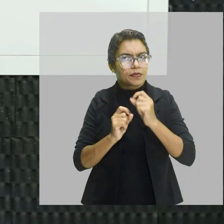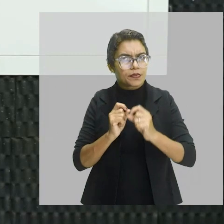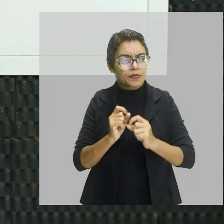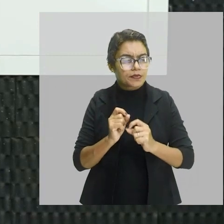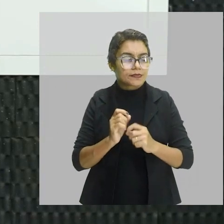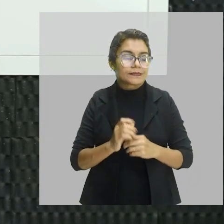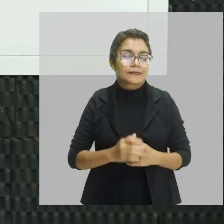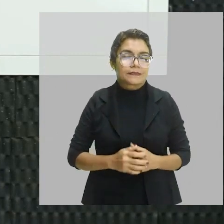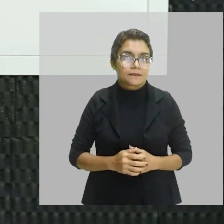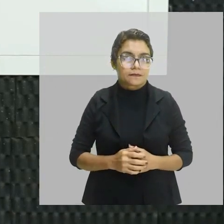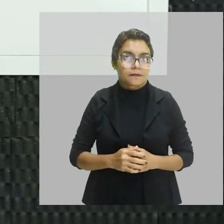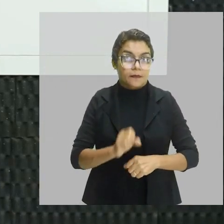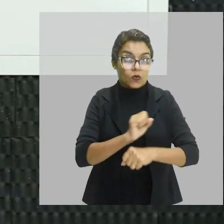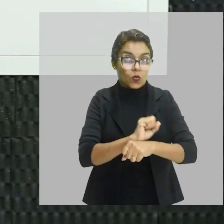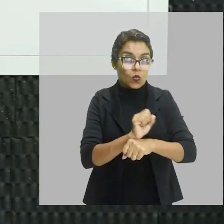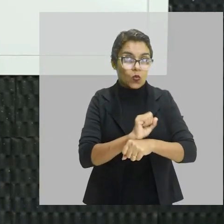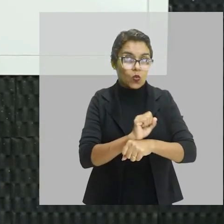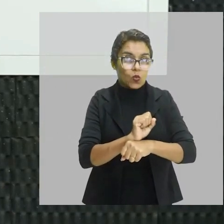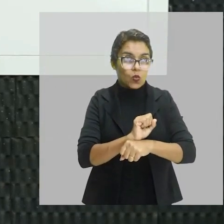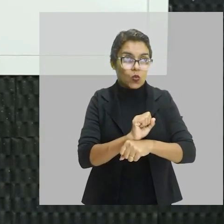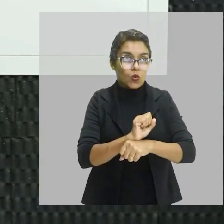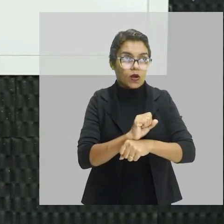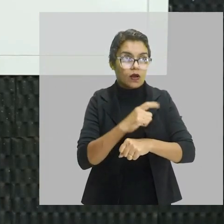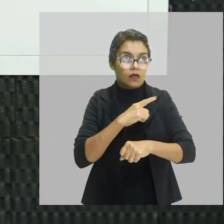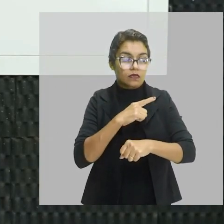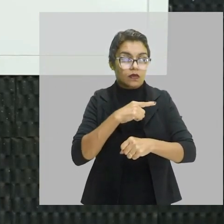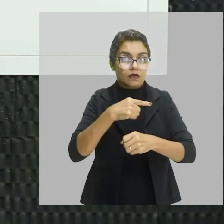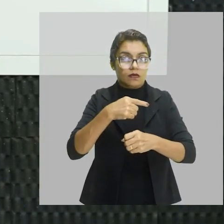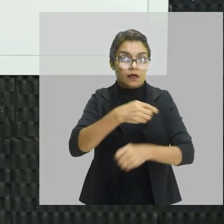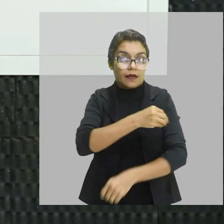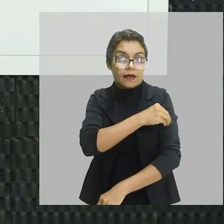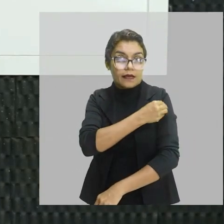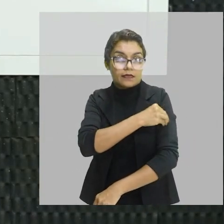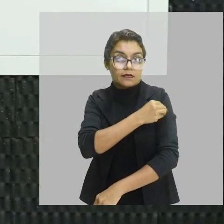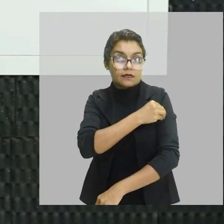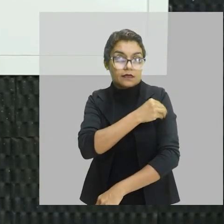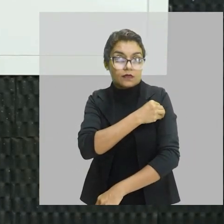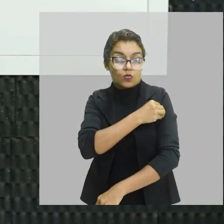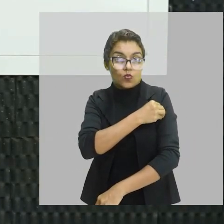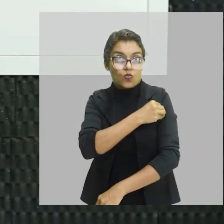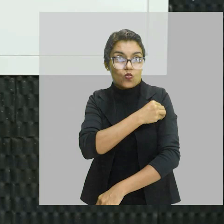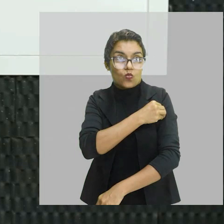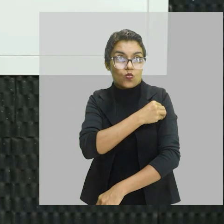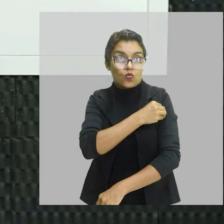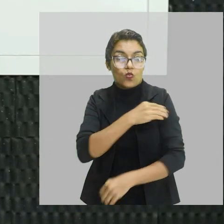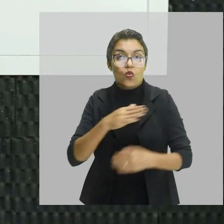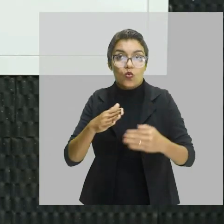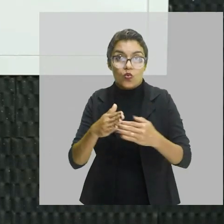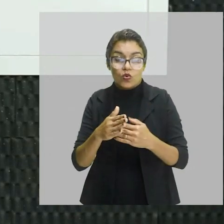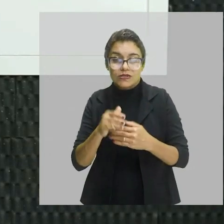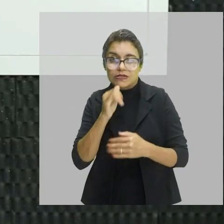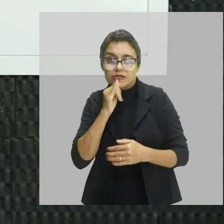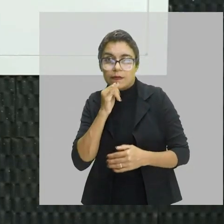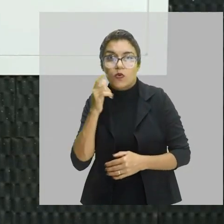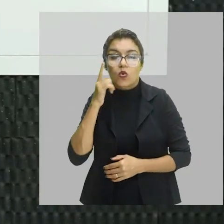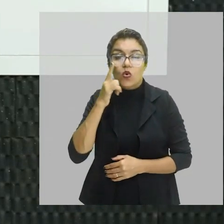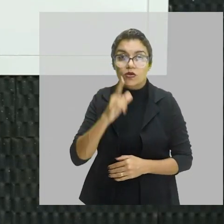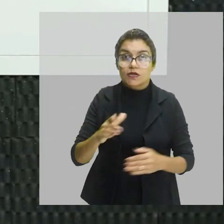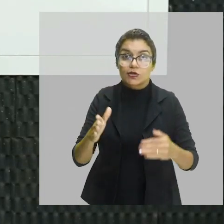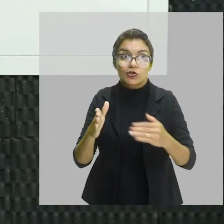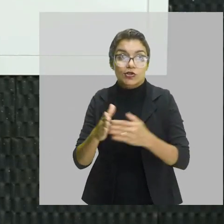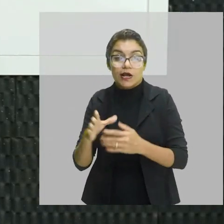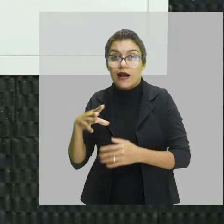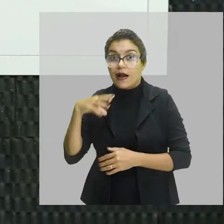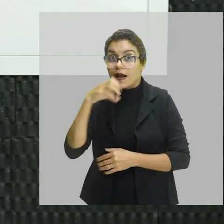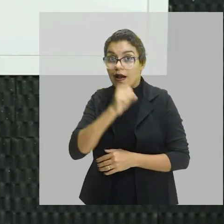que o carro, quando ele está com etanol, ele consegue chegar mais rapidamente no 0 a 100. Né? Ele consegue acelerar de 0 a 100